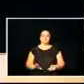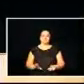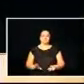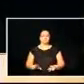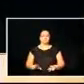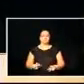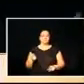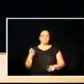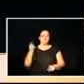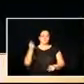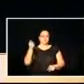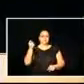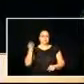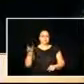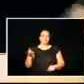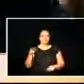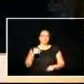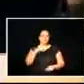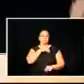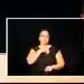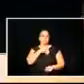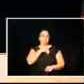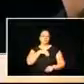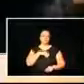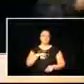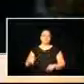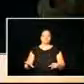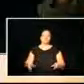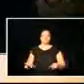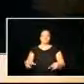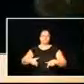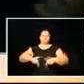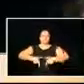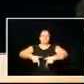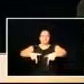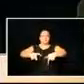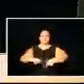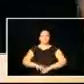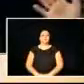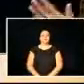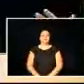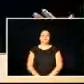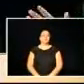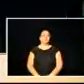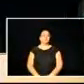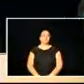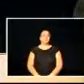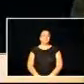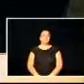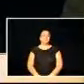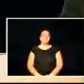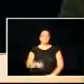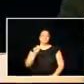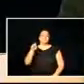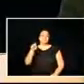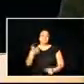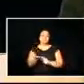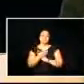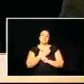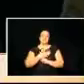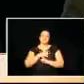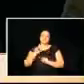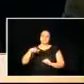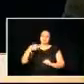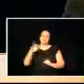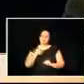tem valorização. Tem sim. Coisas paliativas. Olha, se você me ajudar, eu te ajudo depois. É desse jeito que funciona a máquina administrativa na cidade